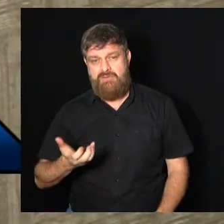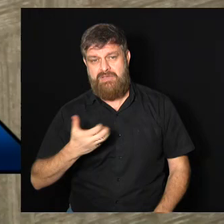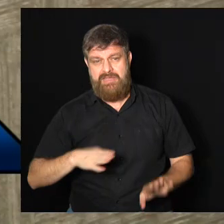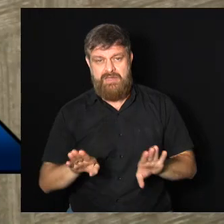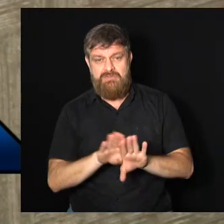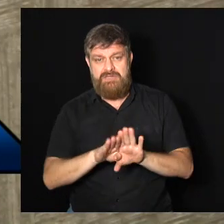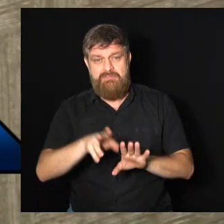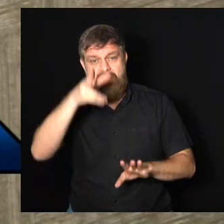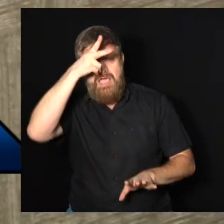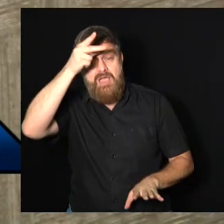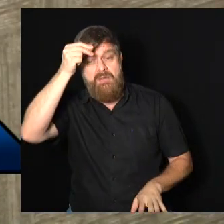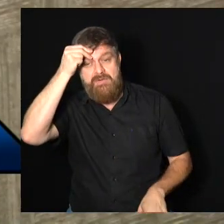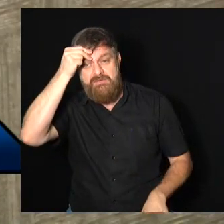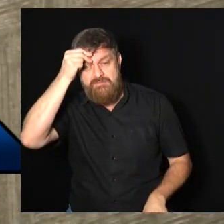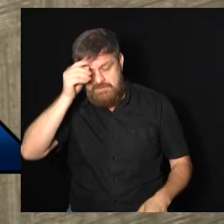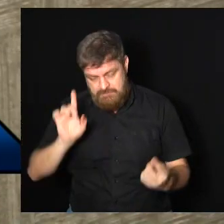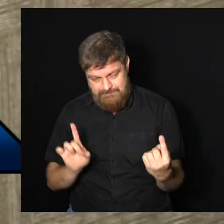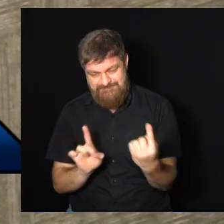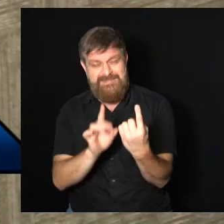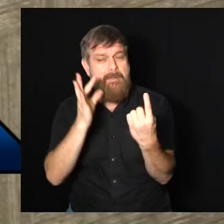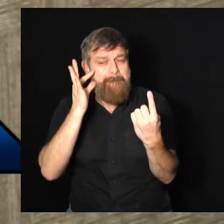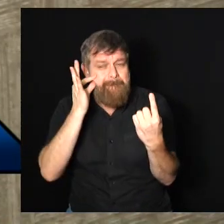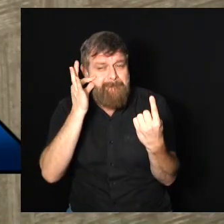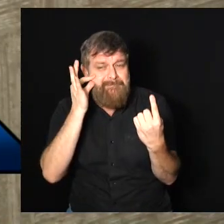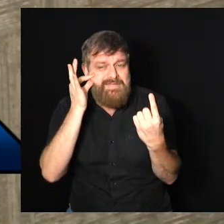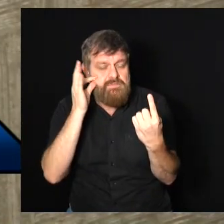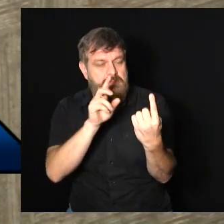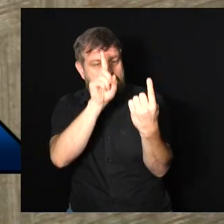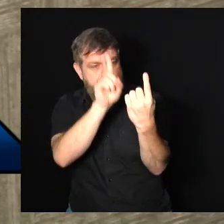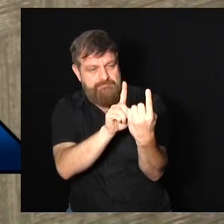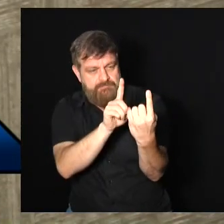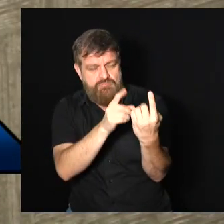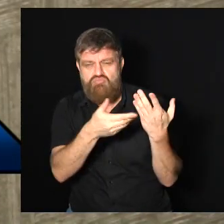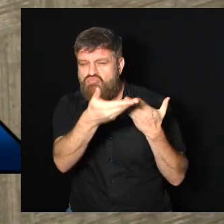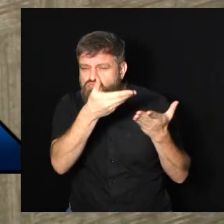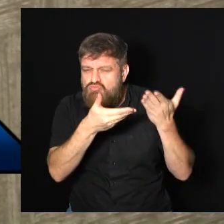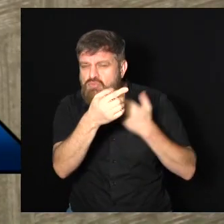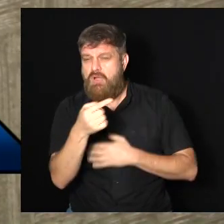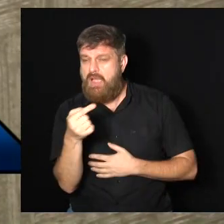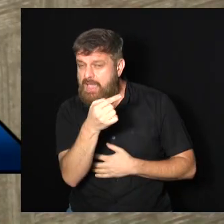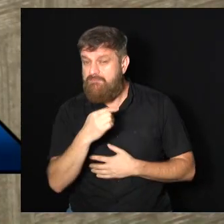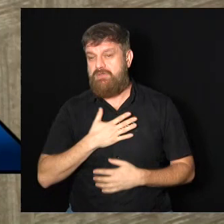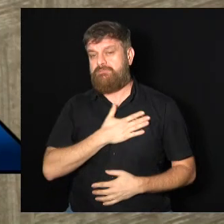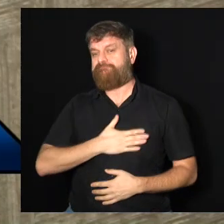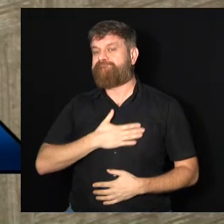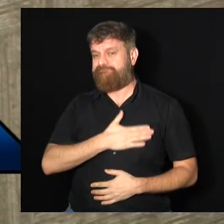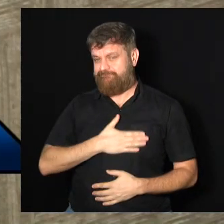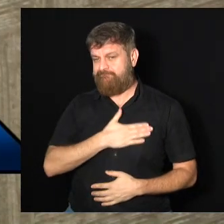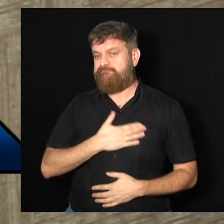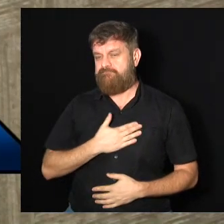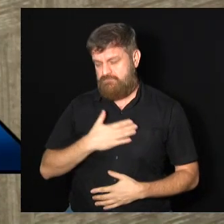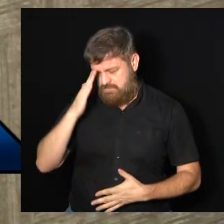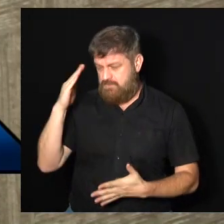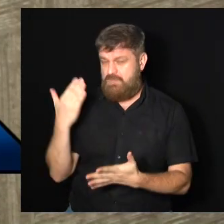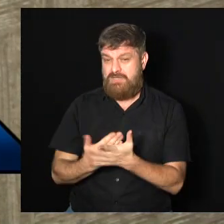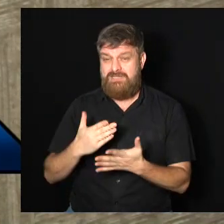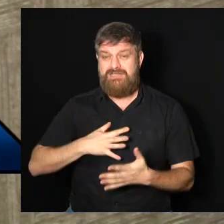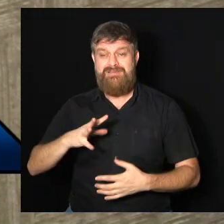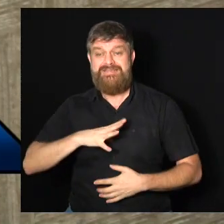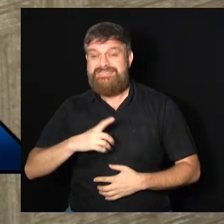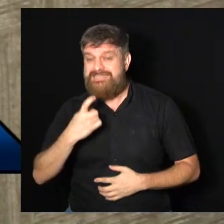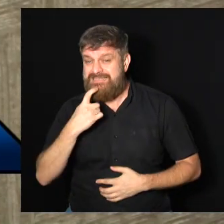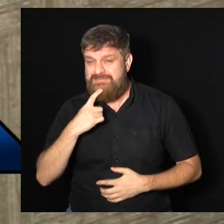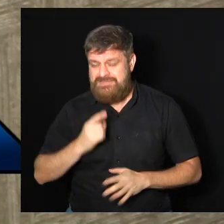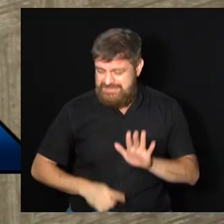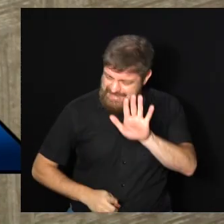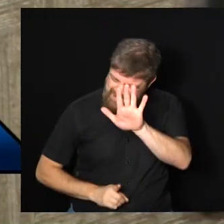ao prefeito, pessoalmente ao prefeito, Jonas Donizete. Eu tenho certeza que ele vai gostar dessa proposta. Eu acho que a cidade de Campinas sempre esteve